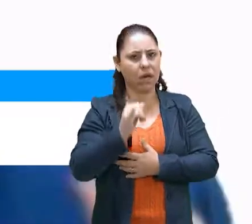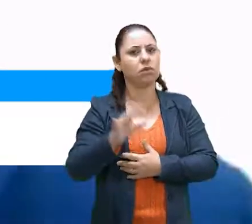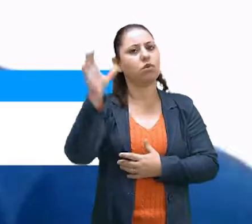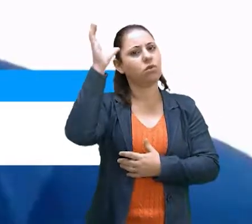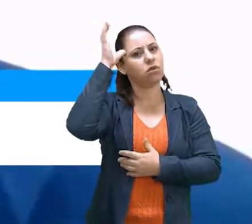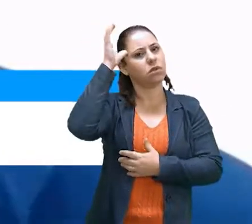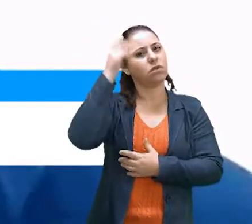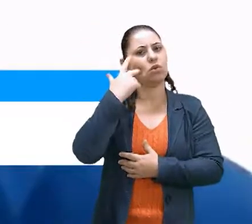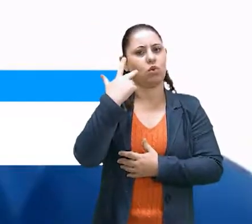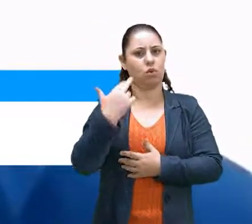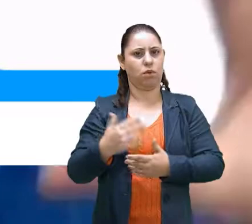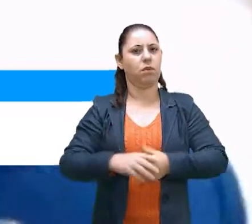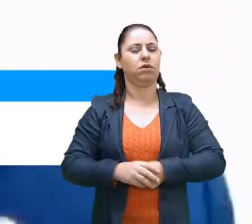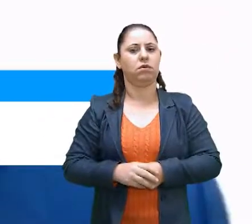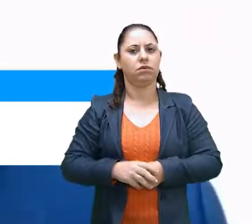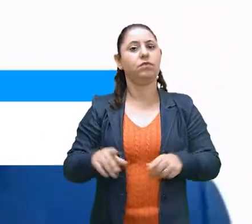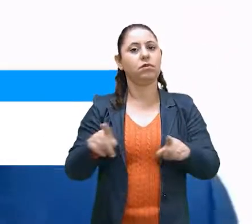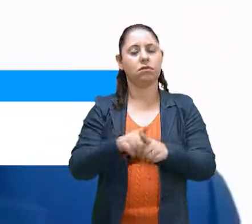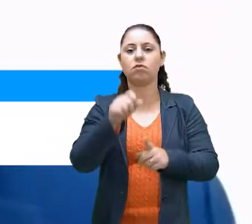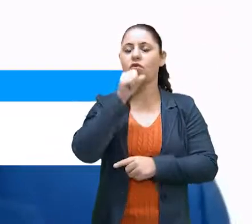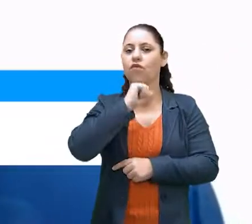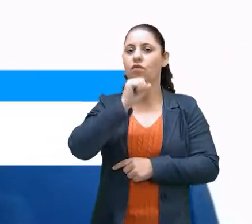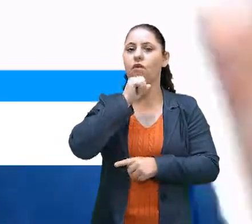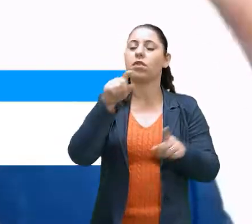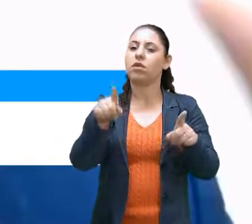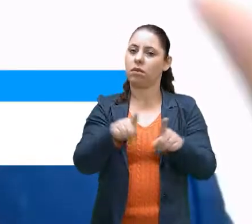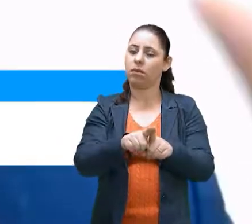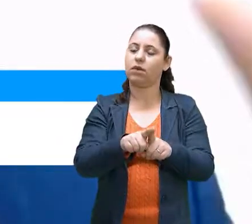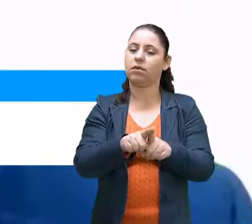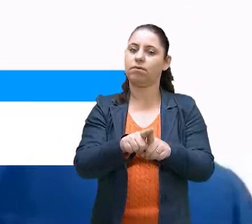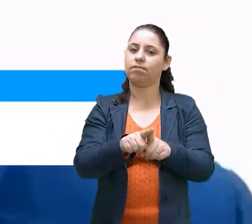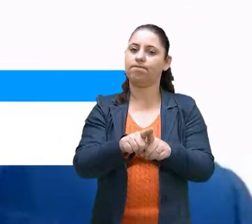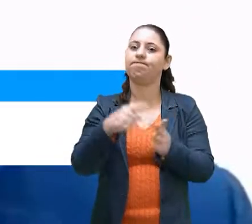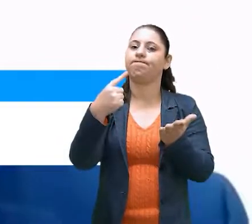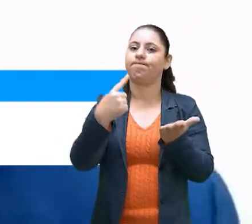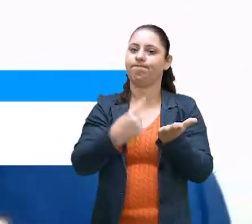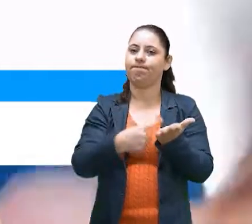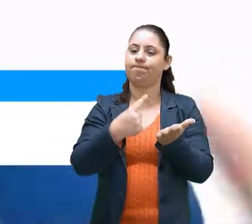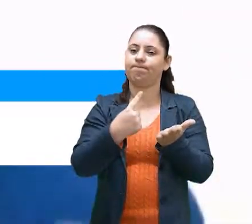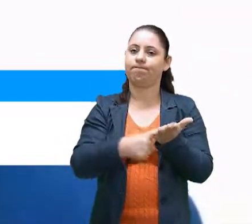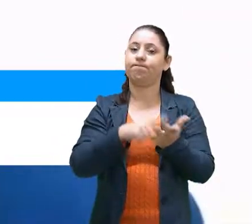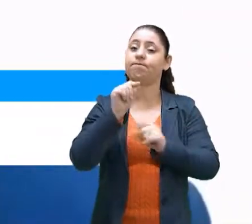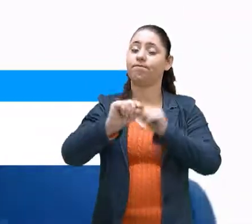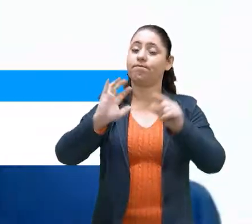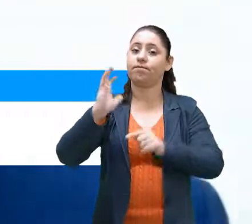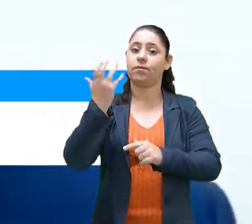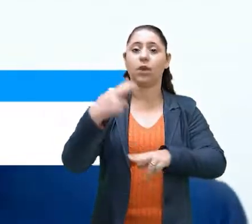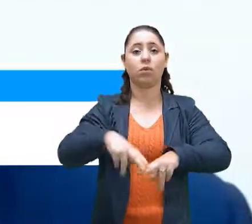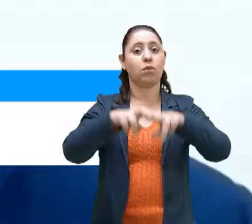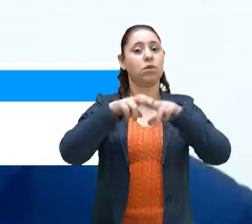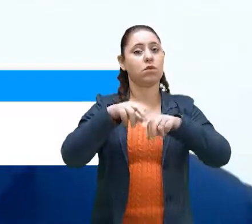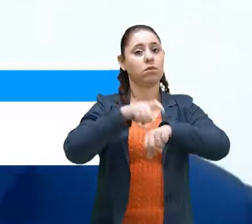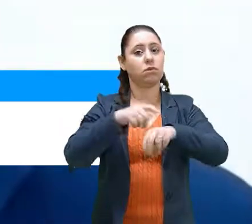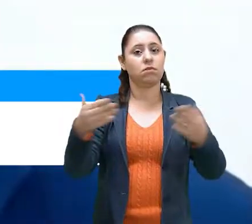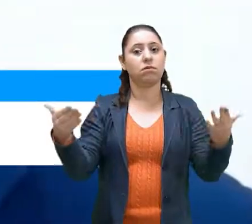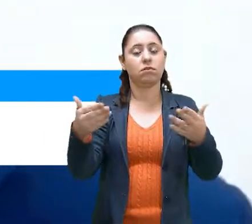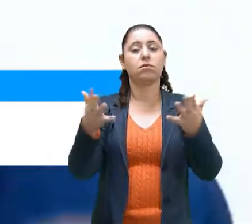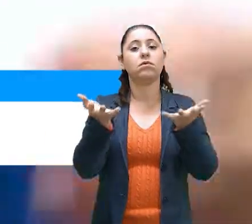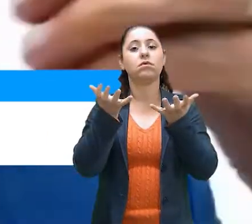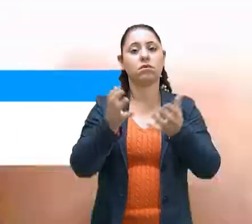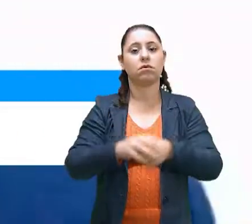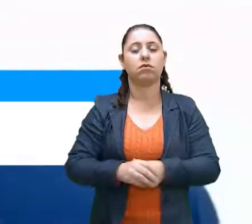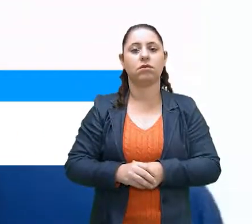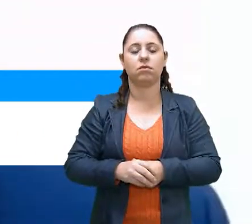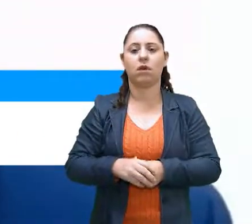acredito que nenhum pai com a sua consciência normal, muito menos um avô, vai coadunar com esse tipo de